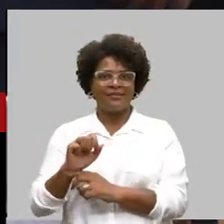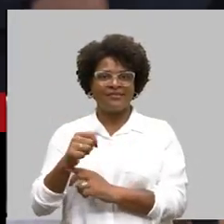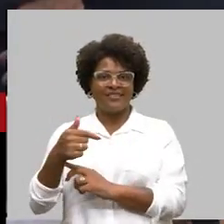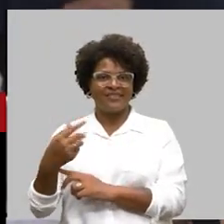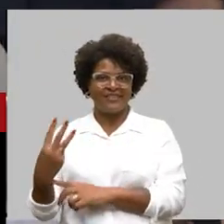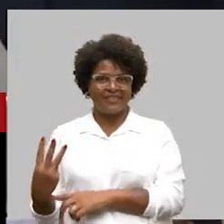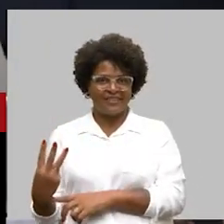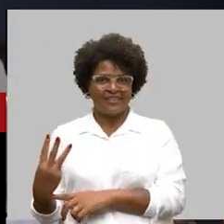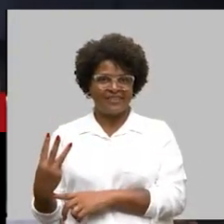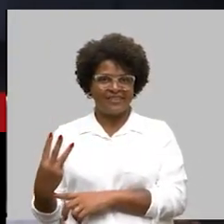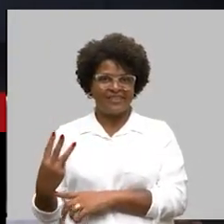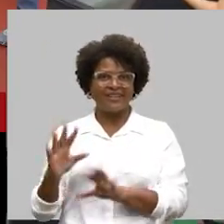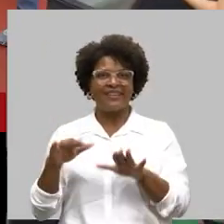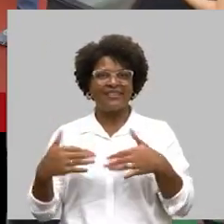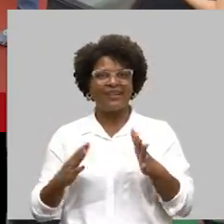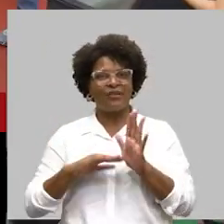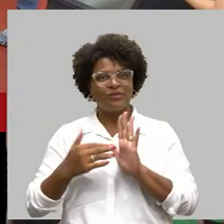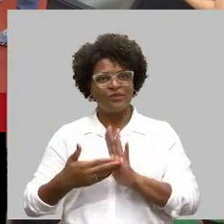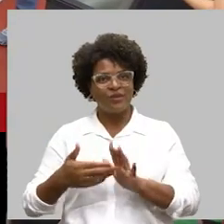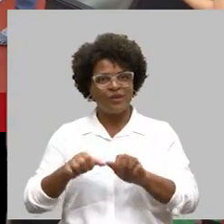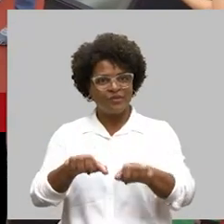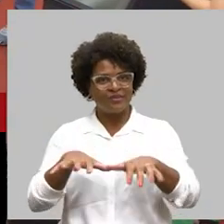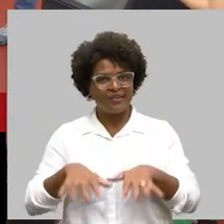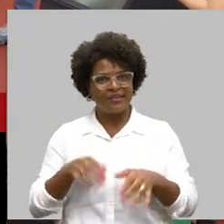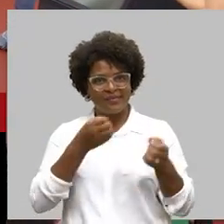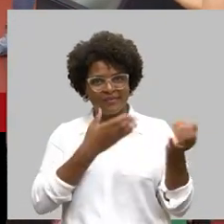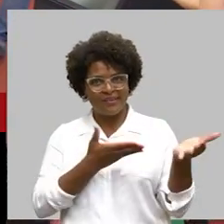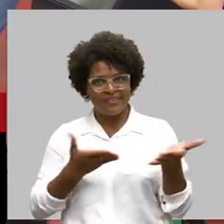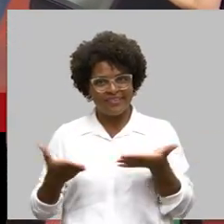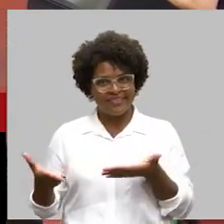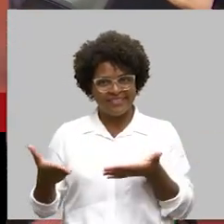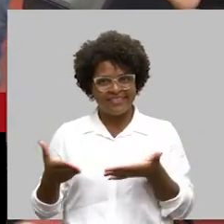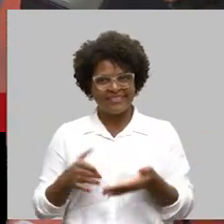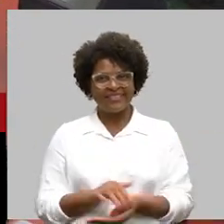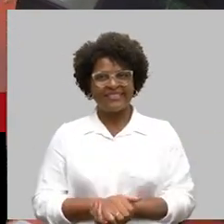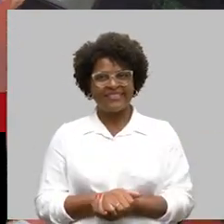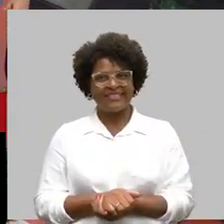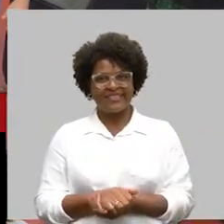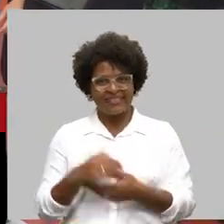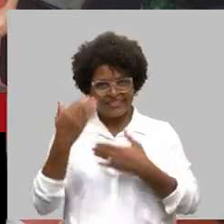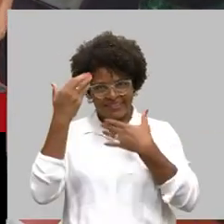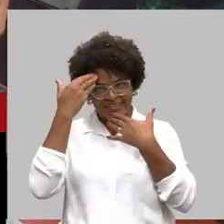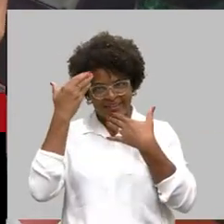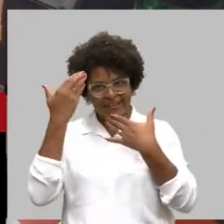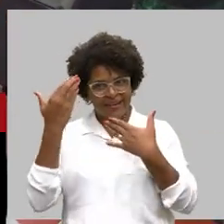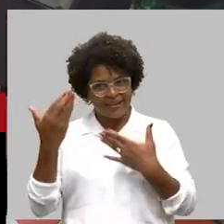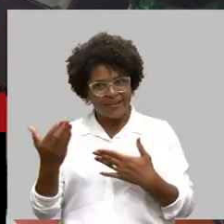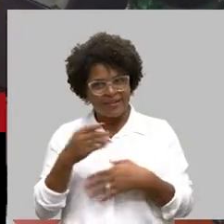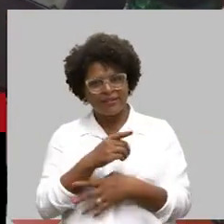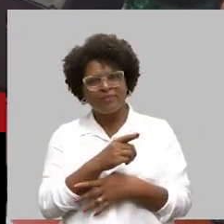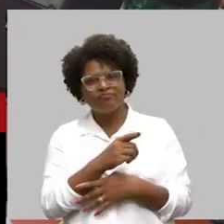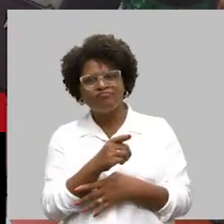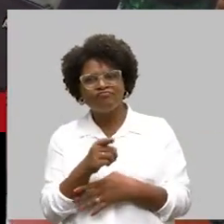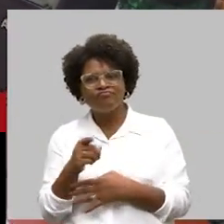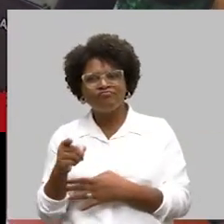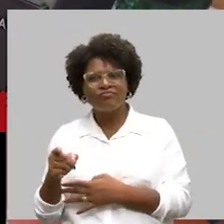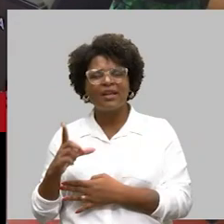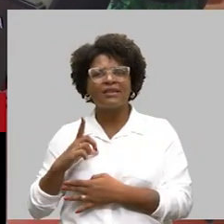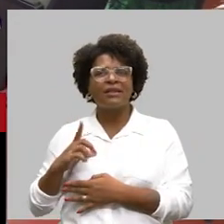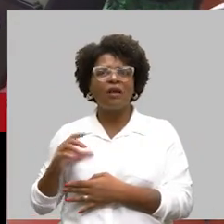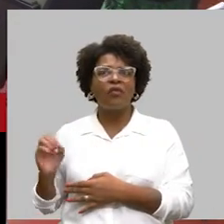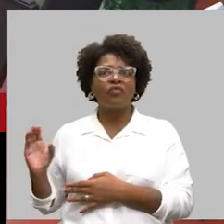então sejam todos bem-vindos e bem-vindas agradecer a gentileza de cada pessoa que tá viajando desde